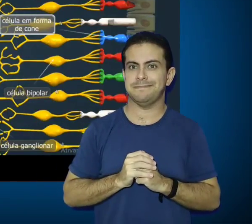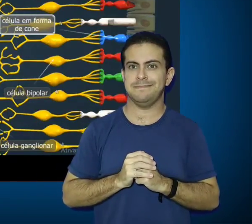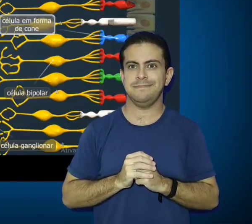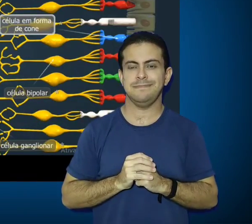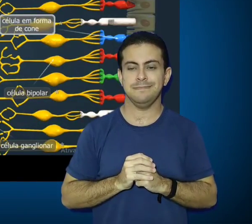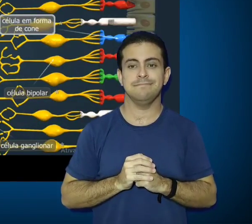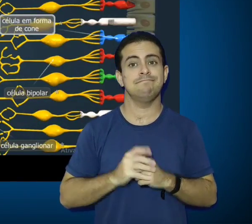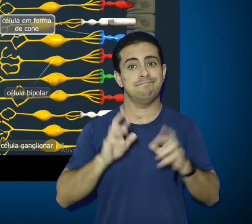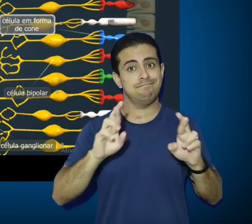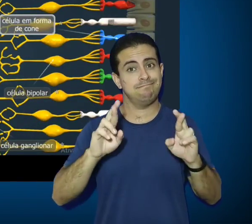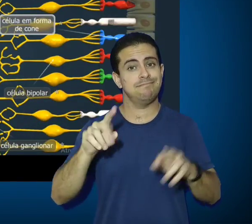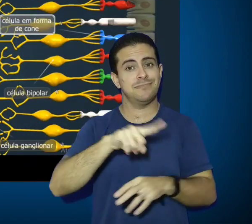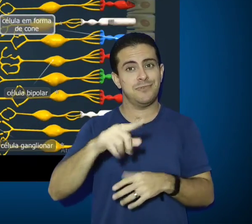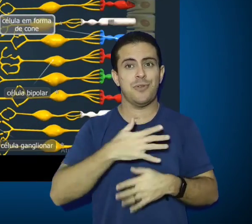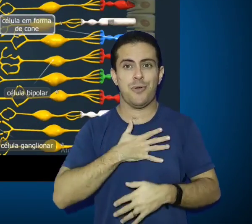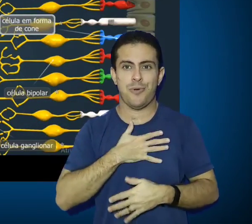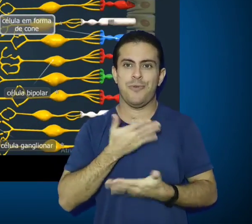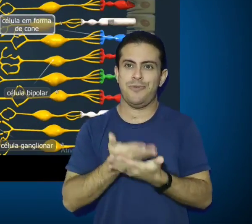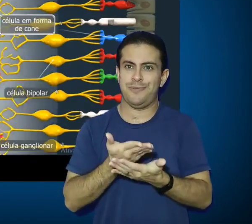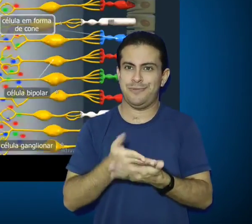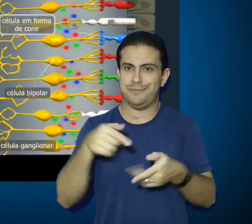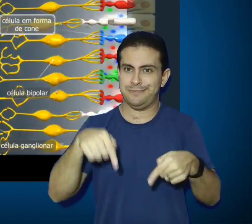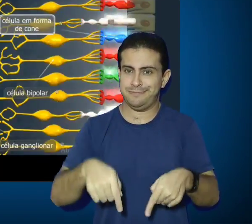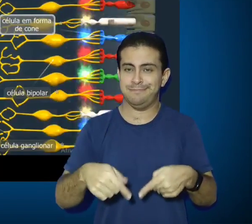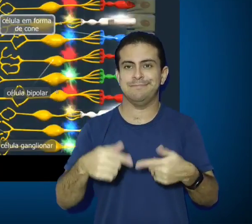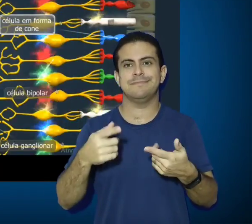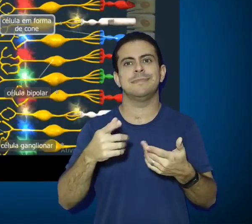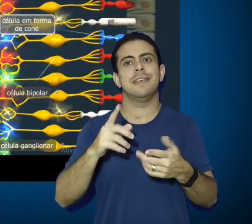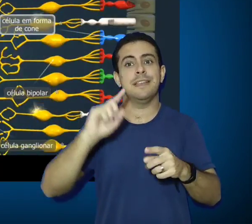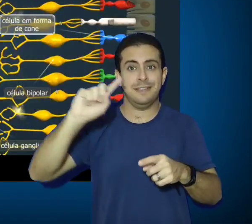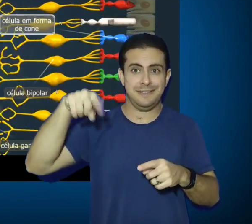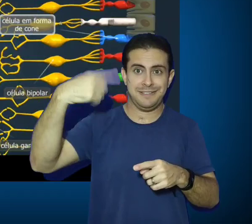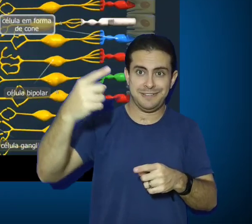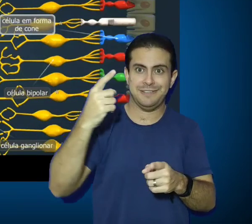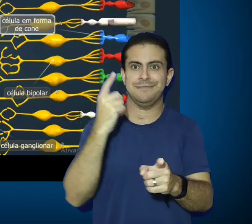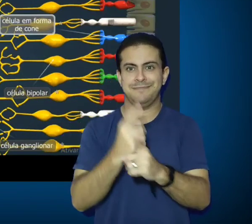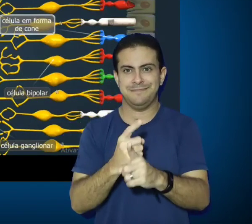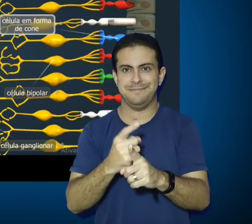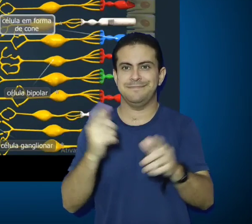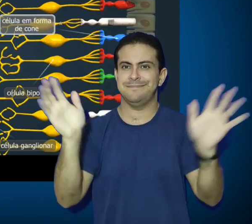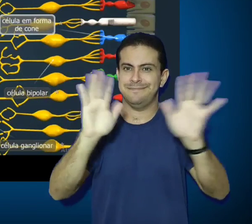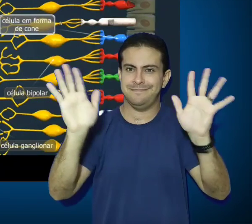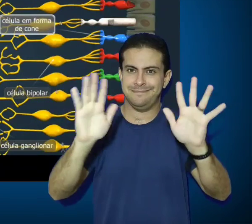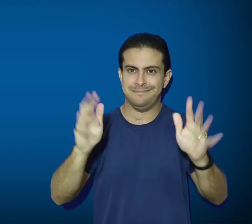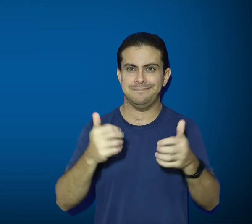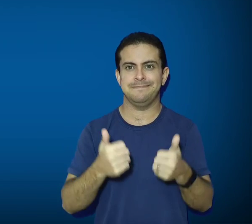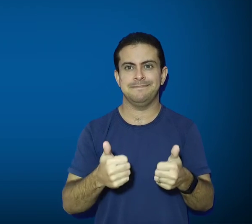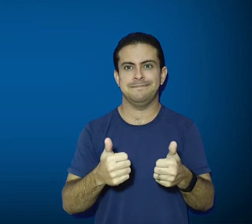Espero que vocês tenham gostado da aula e nos vemos depois. Até mais!